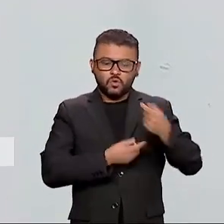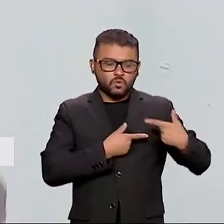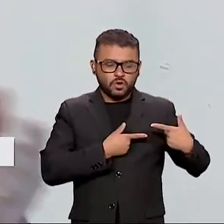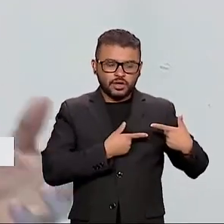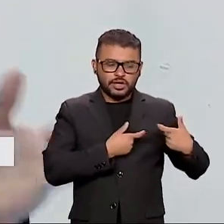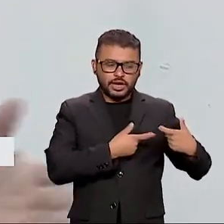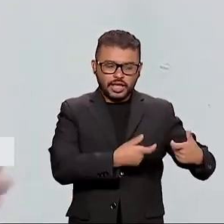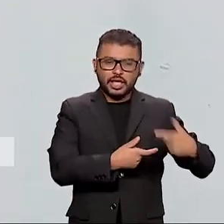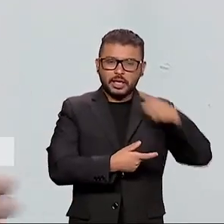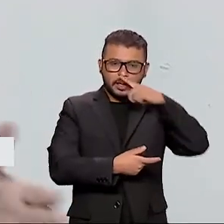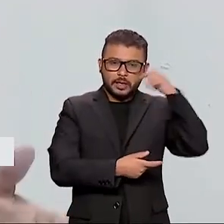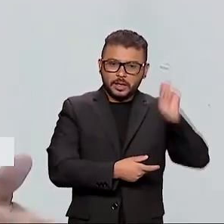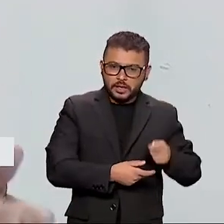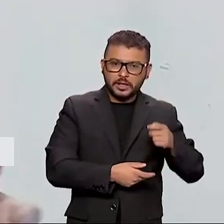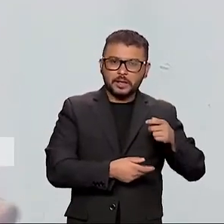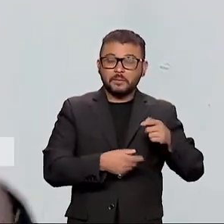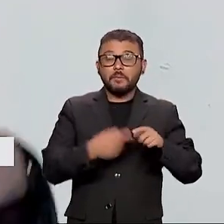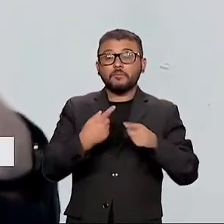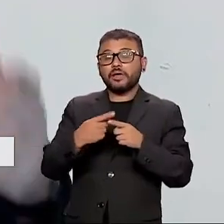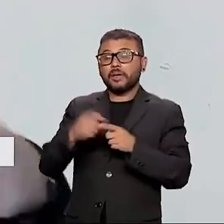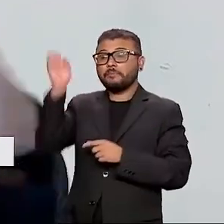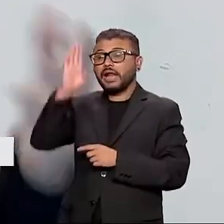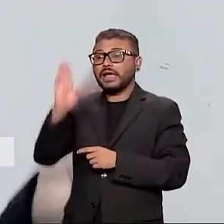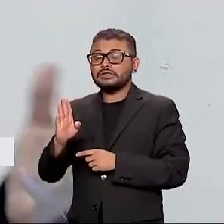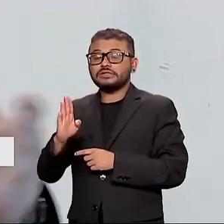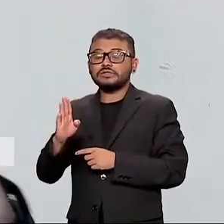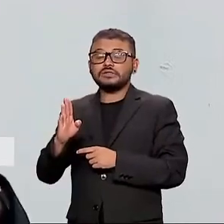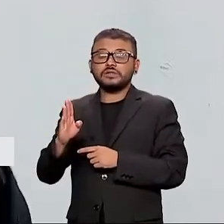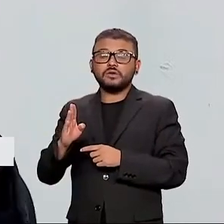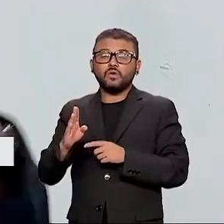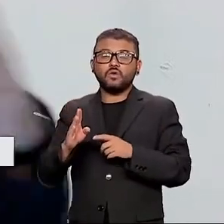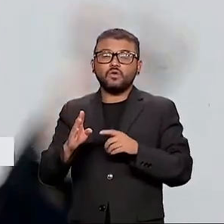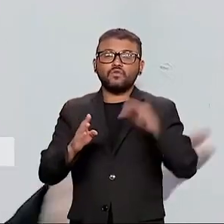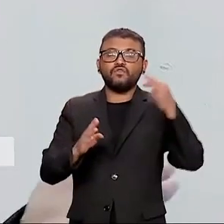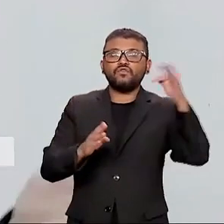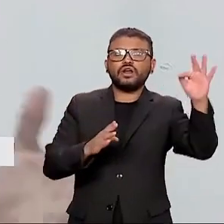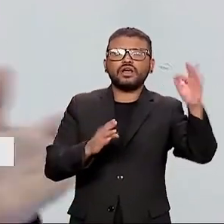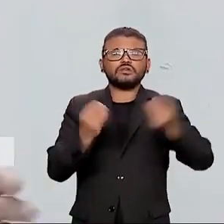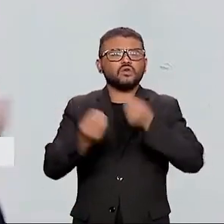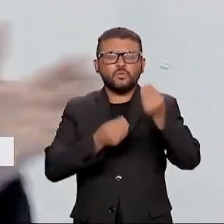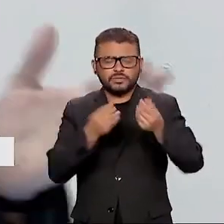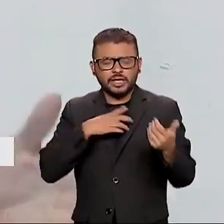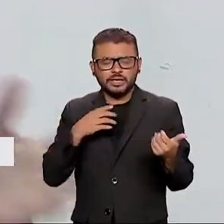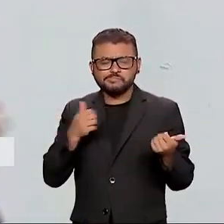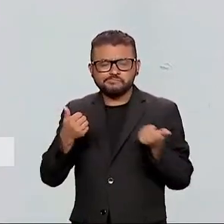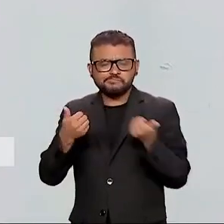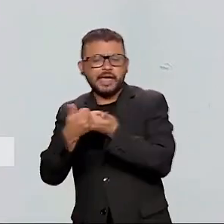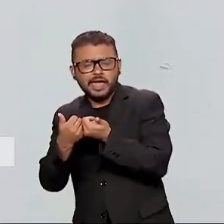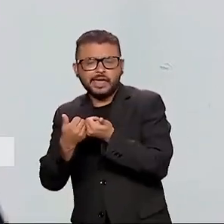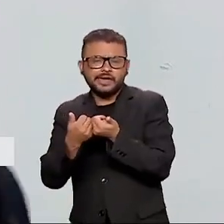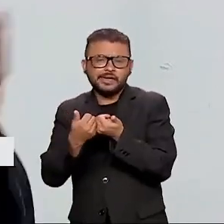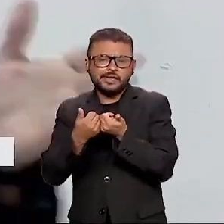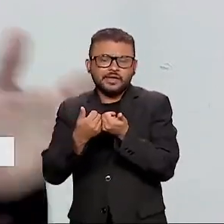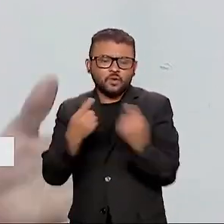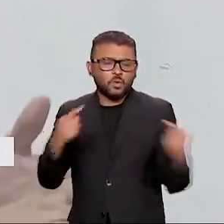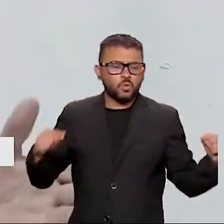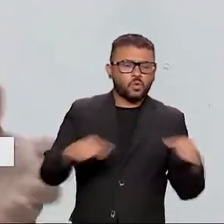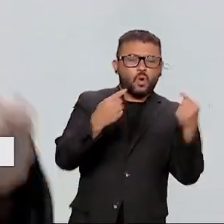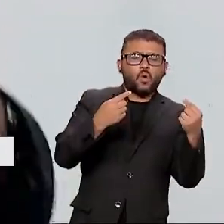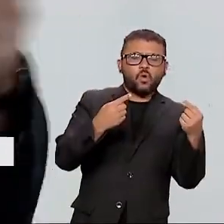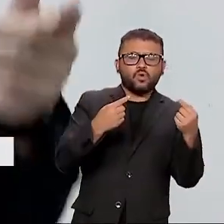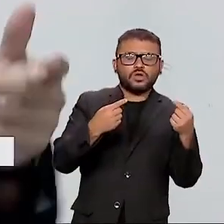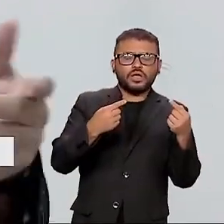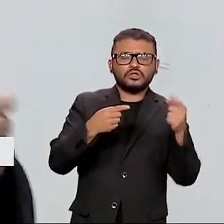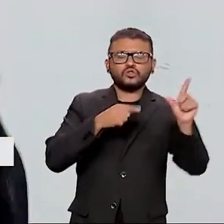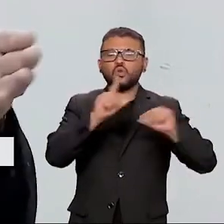conflito ucraniano entre o Brasil com a França. Houve alguma convergência, alguma aproximação? Cada um se manteve na sua